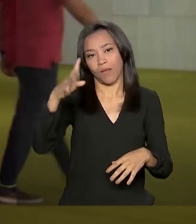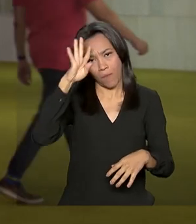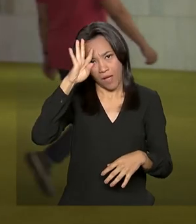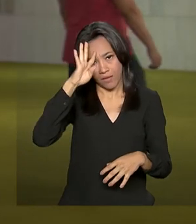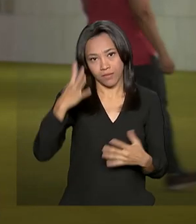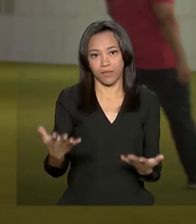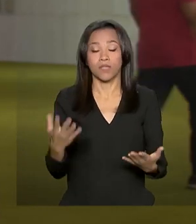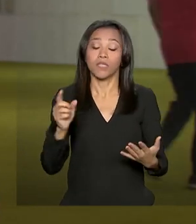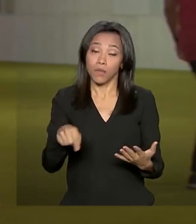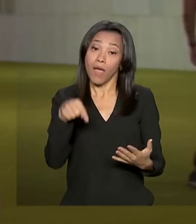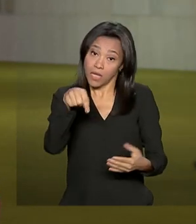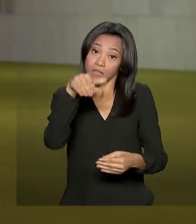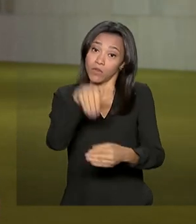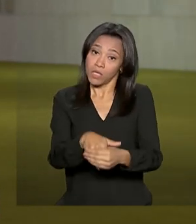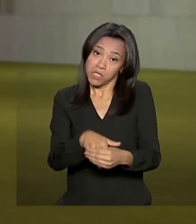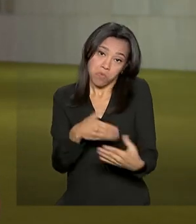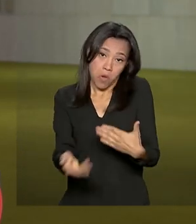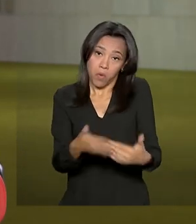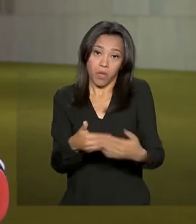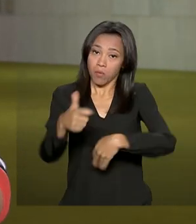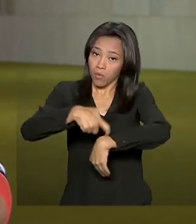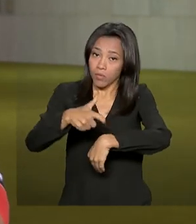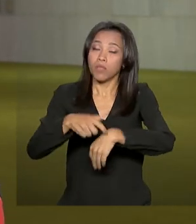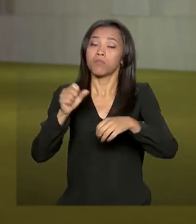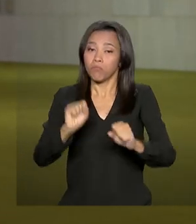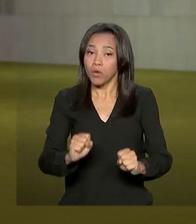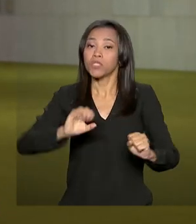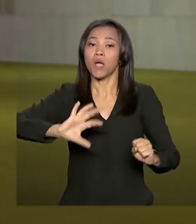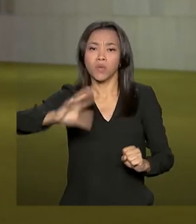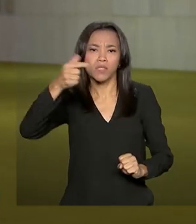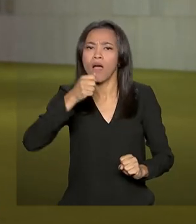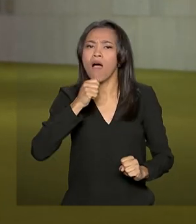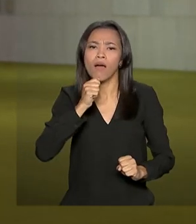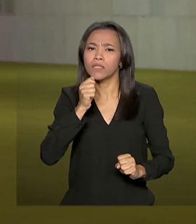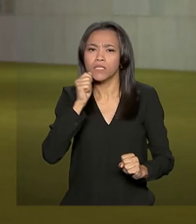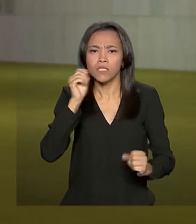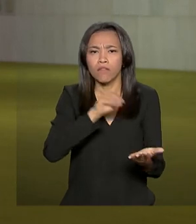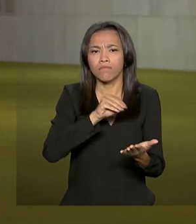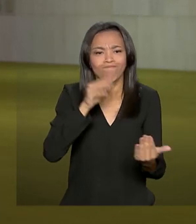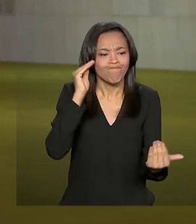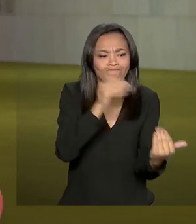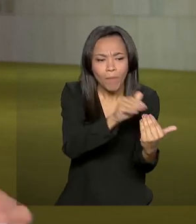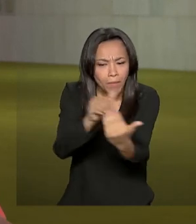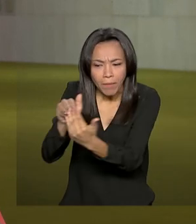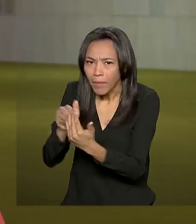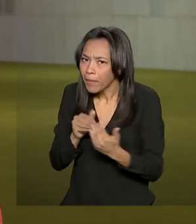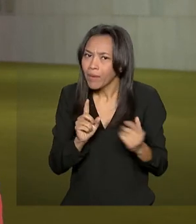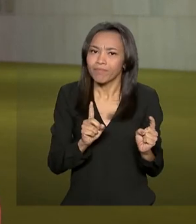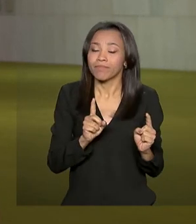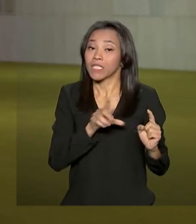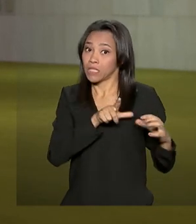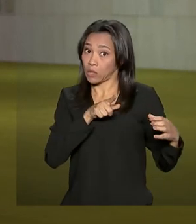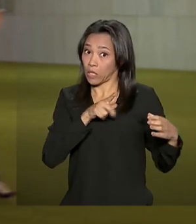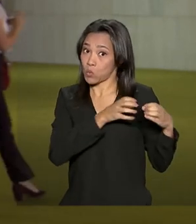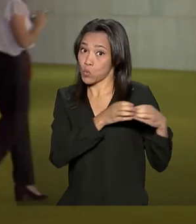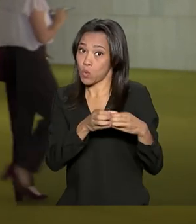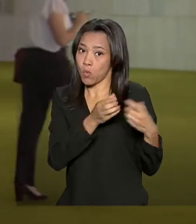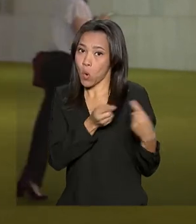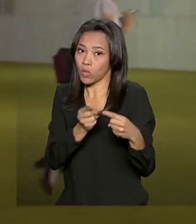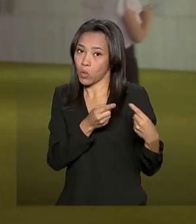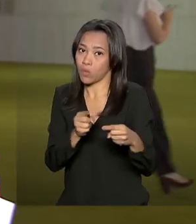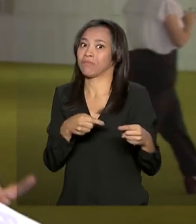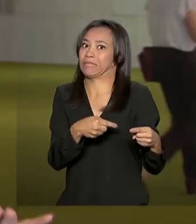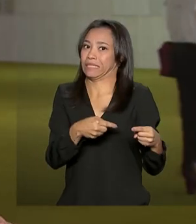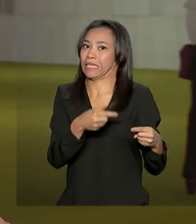nem a votação pode acontecer a qualquer momento ainda não têm acordo a oposição promete dificultar mas o governo acha que tem